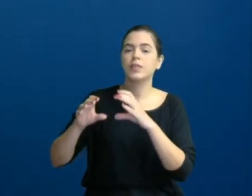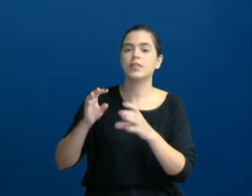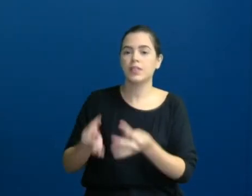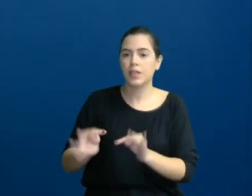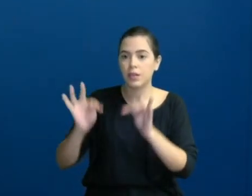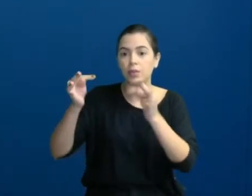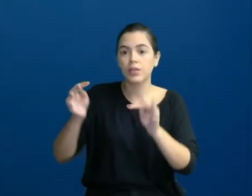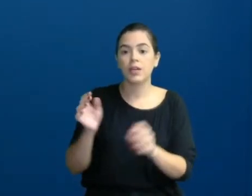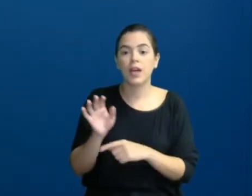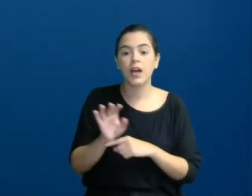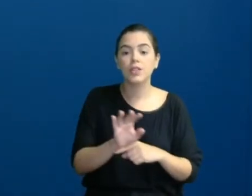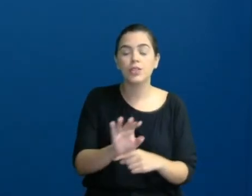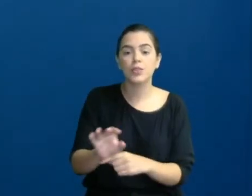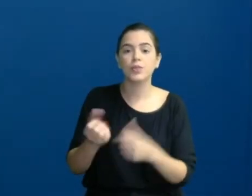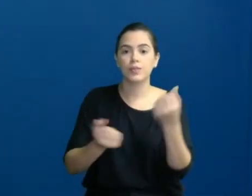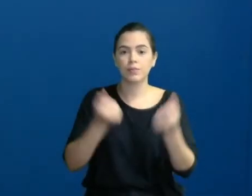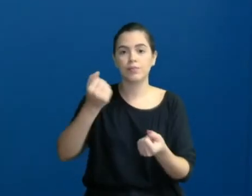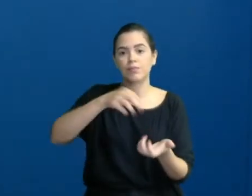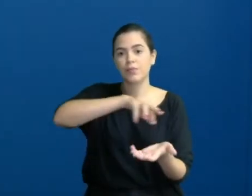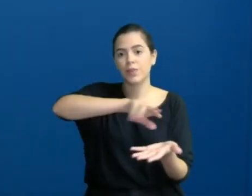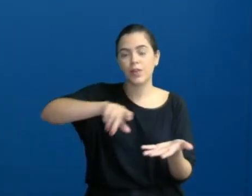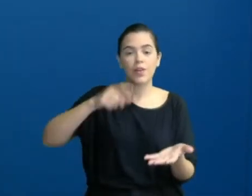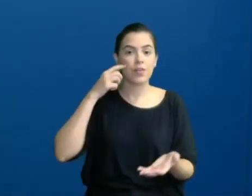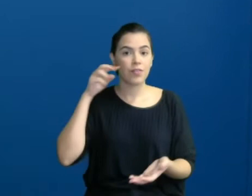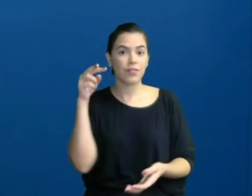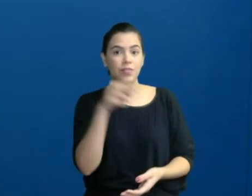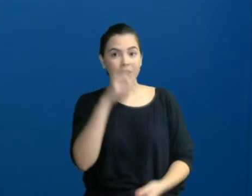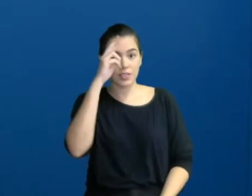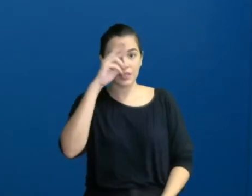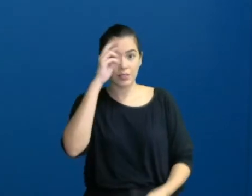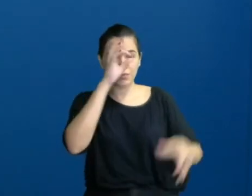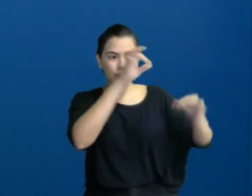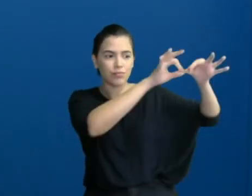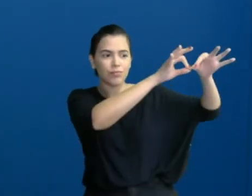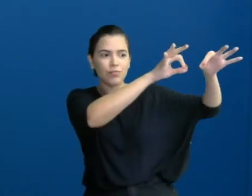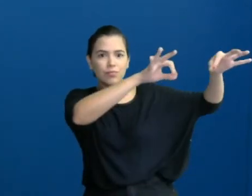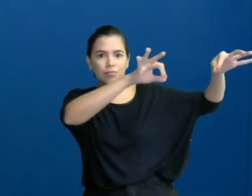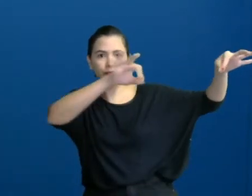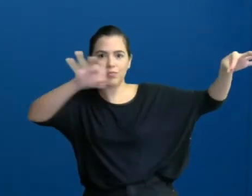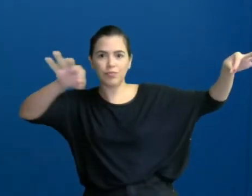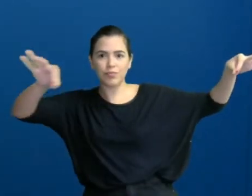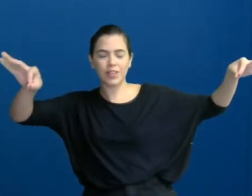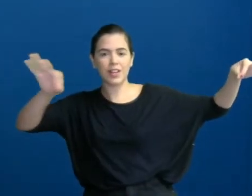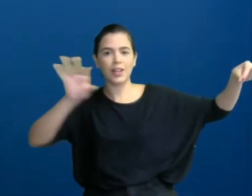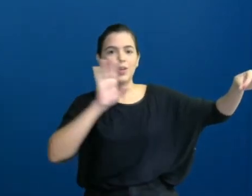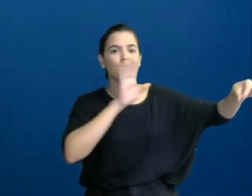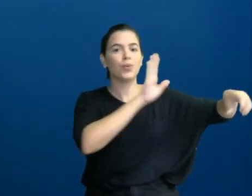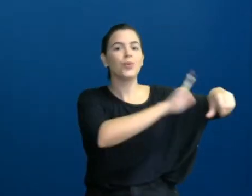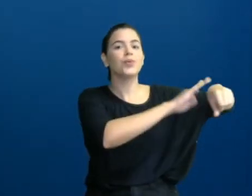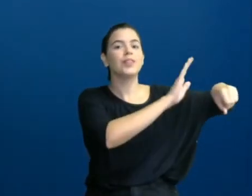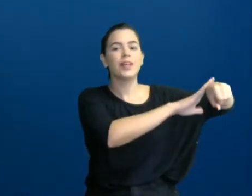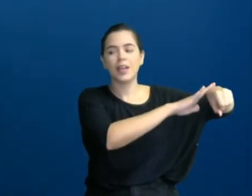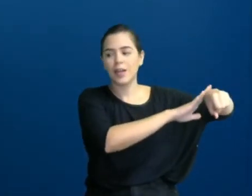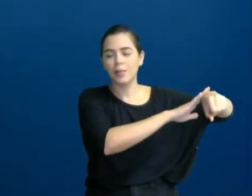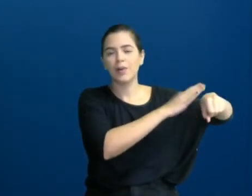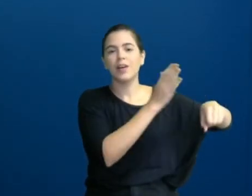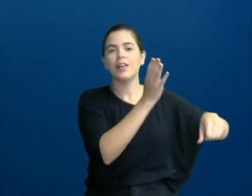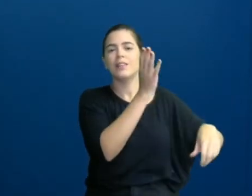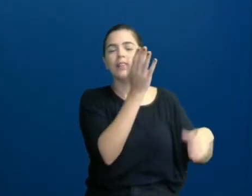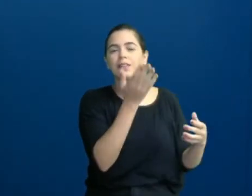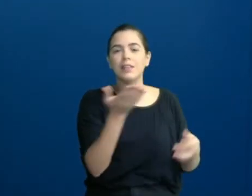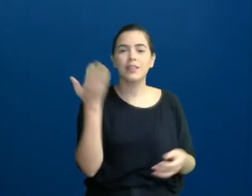dos automóveis. Olha aqui ó, o progresso, uma linha do tempo, desde o triciclo até os